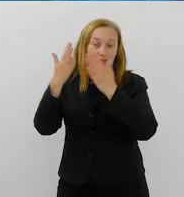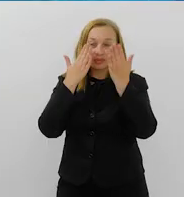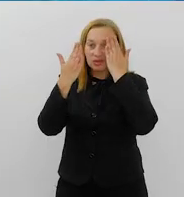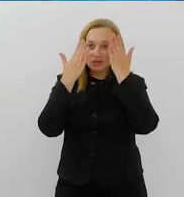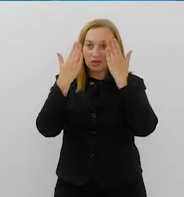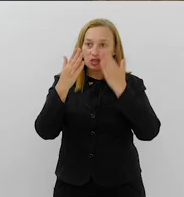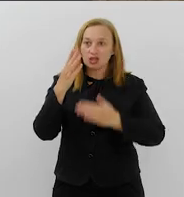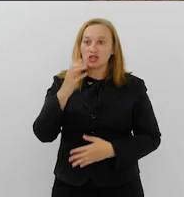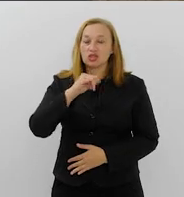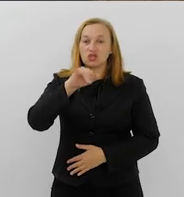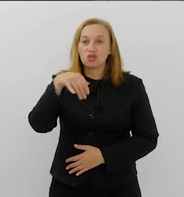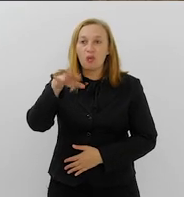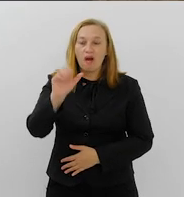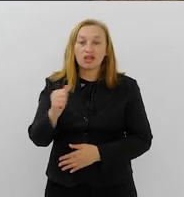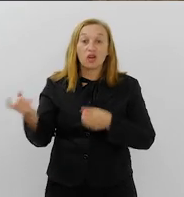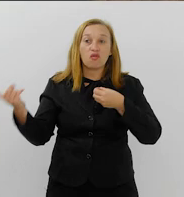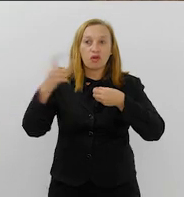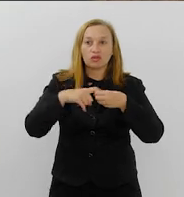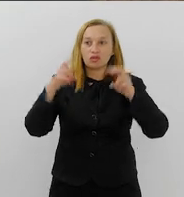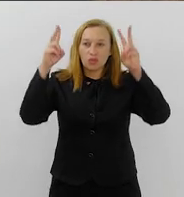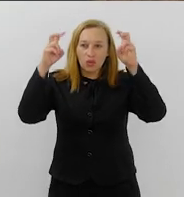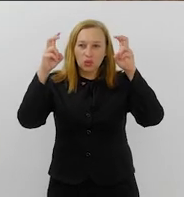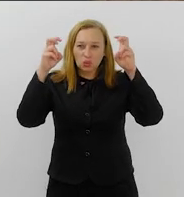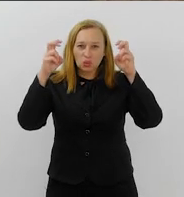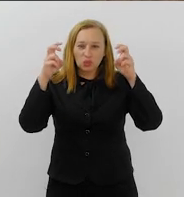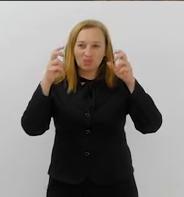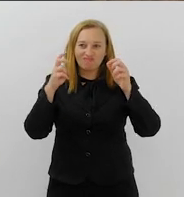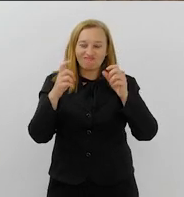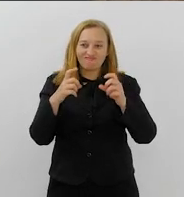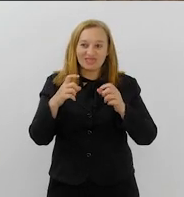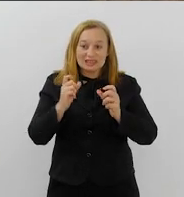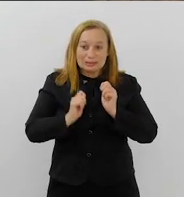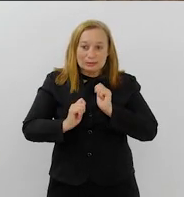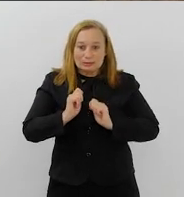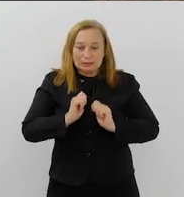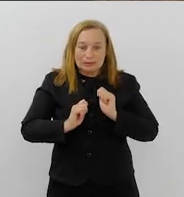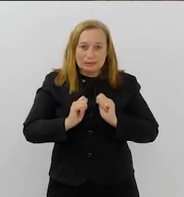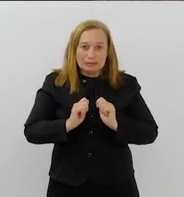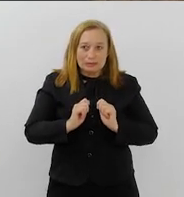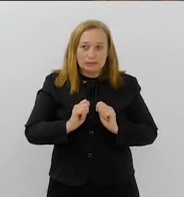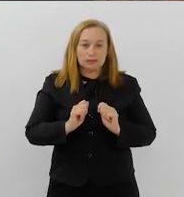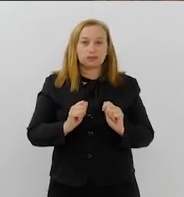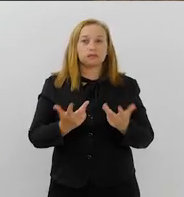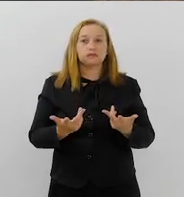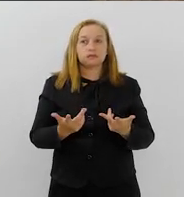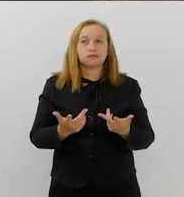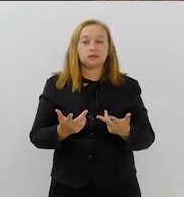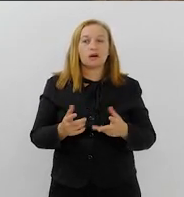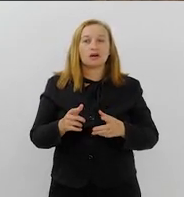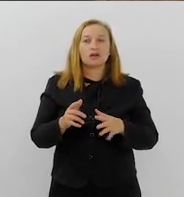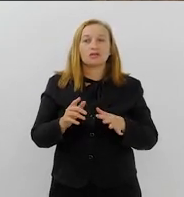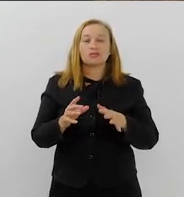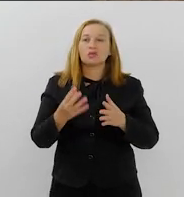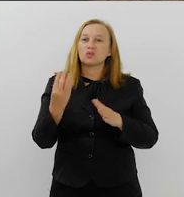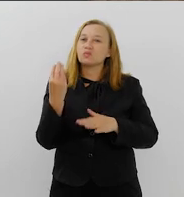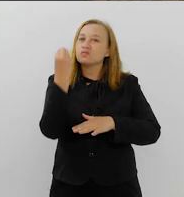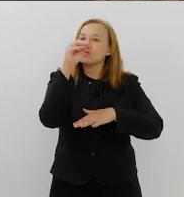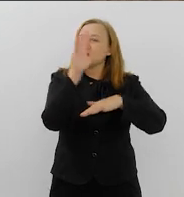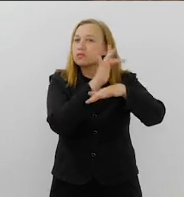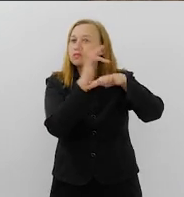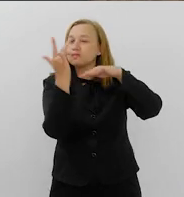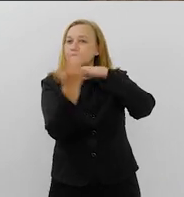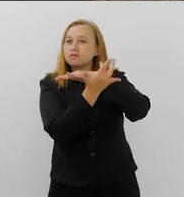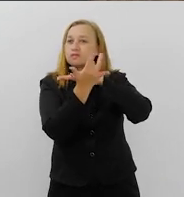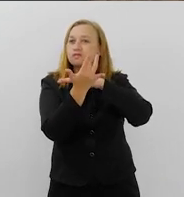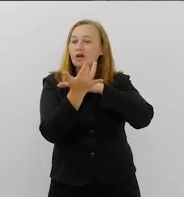Rai. Voltando àquele assunto da frustração, né, que a gente estava comentando, né? Quando as pessoas postam viagem, né,